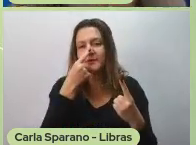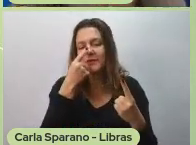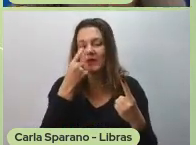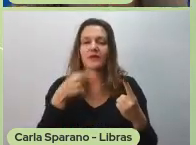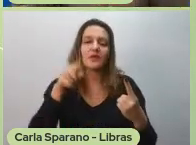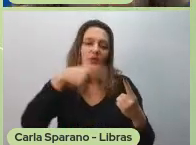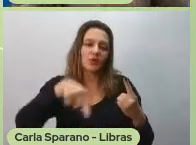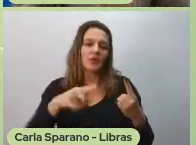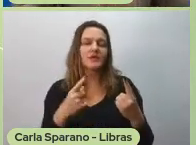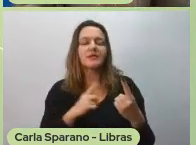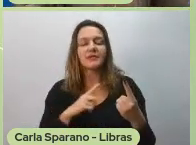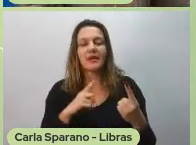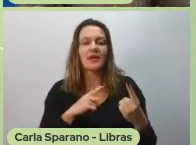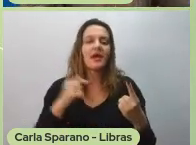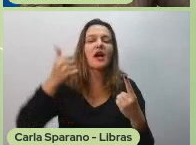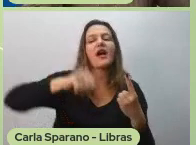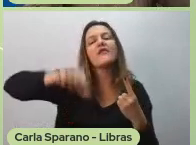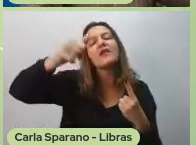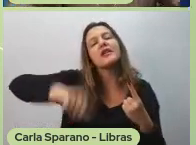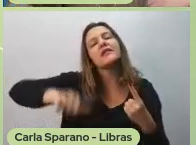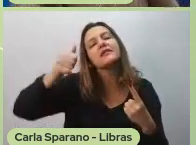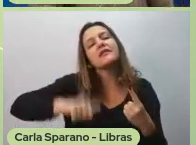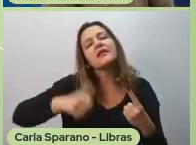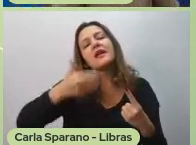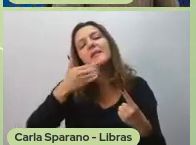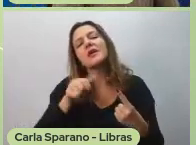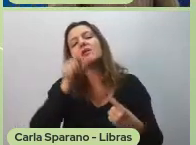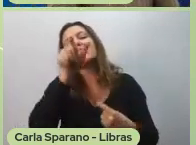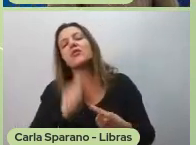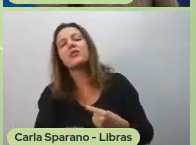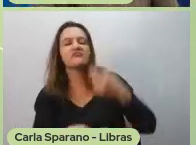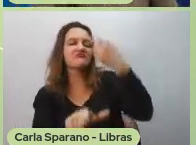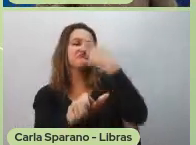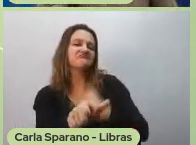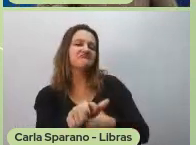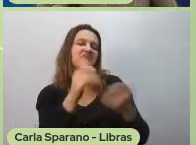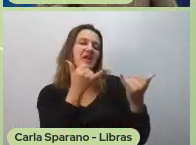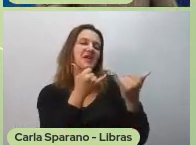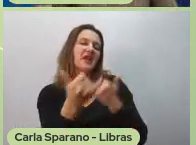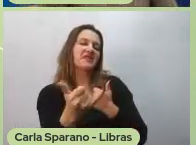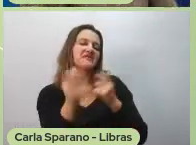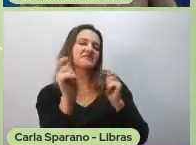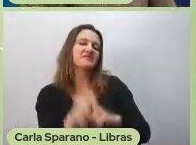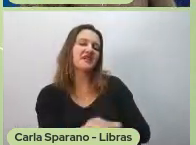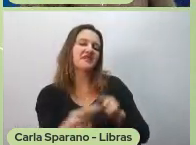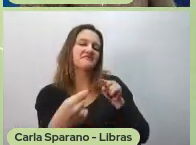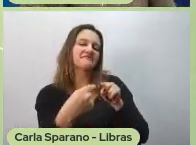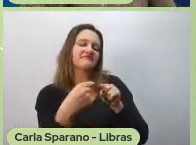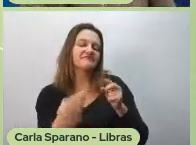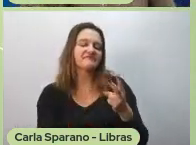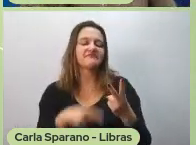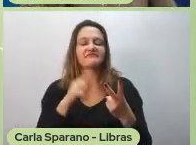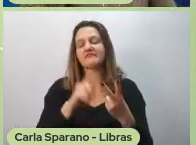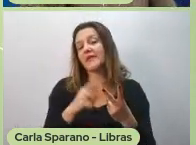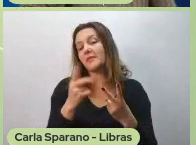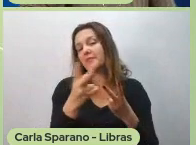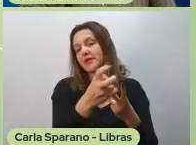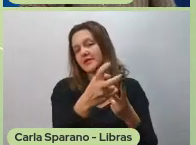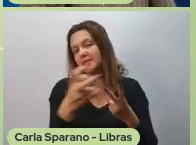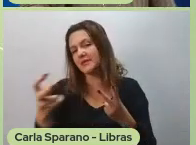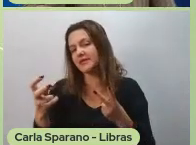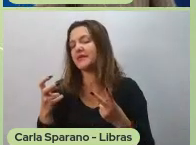tem a tendência de avaliar melhor quem se parece conosco. Viés de percepção, que é de acreditar